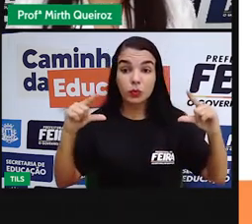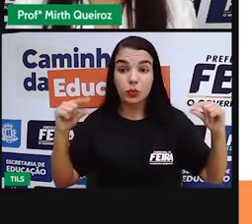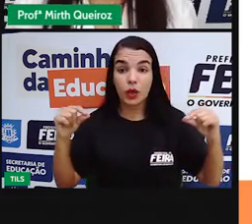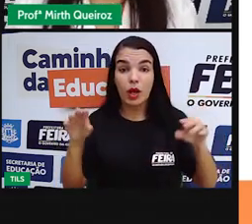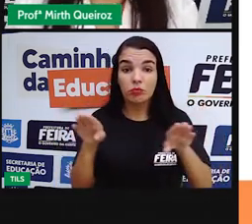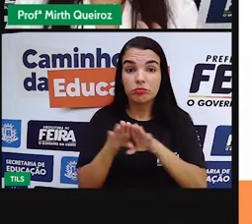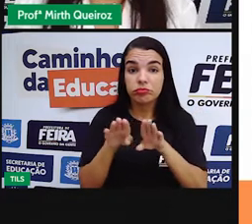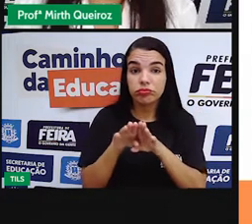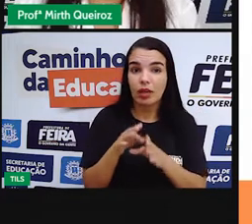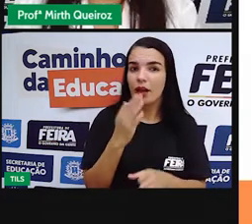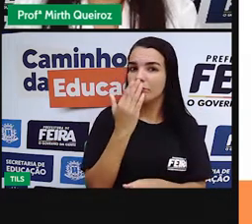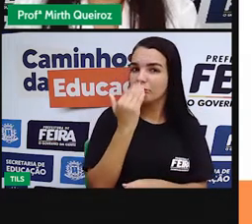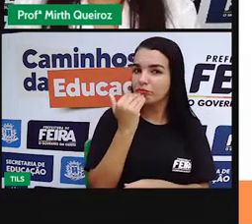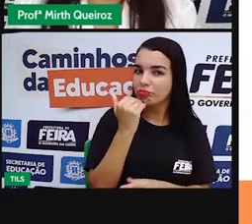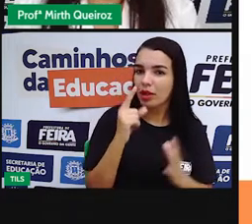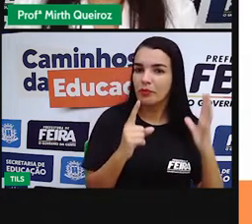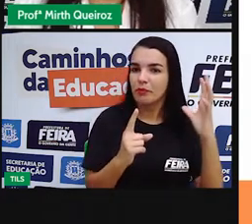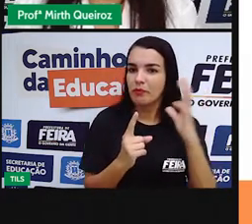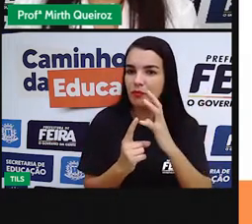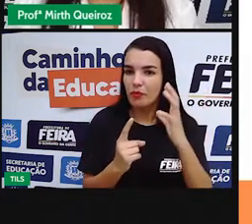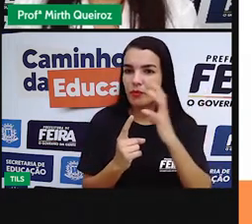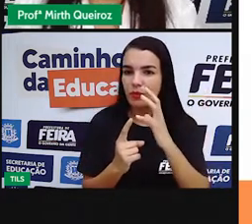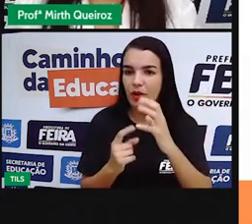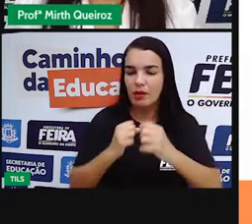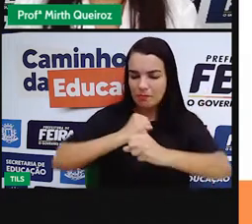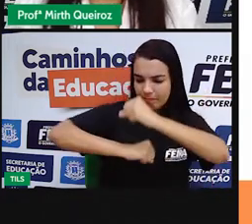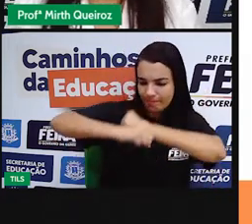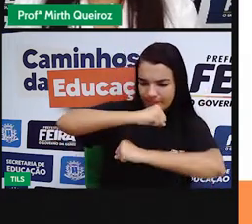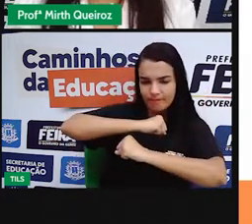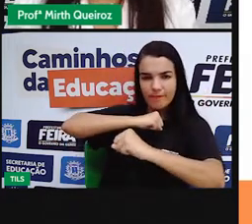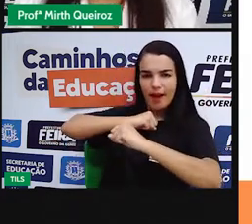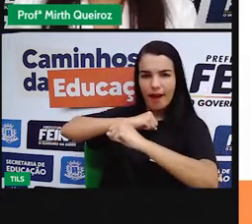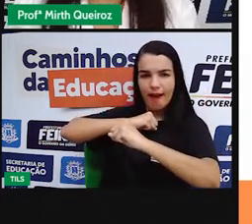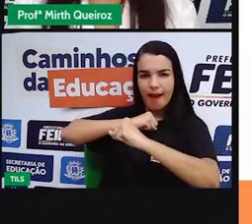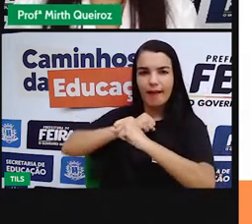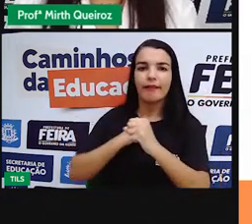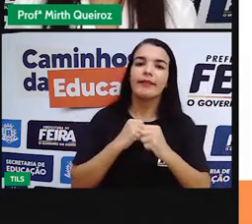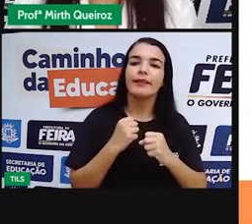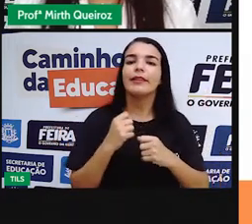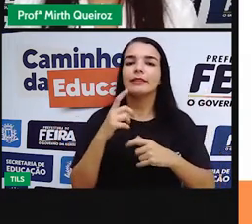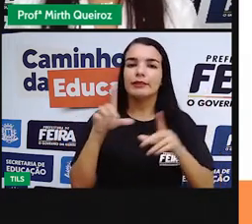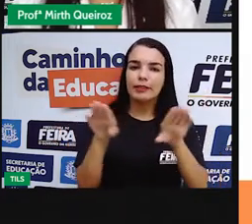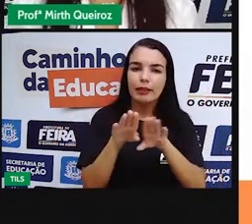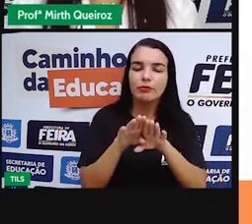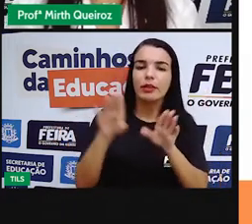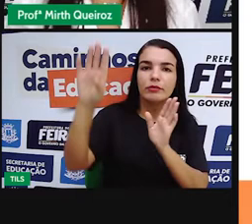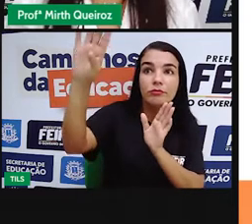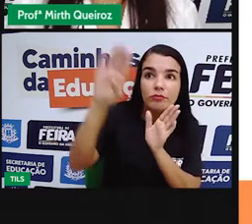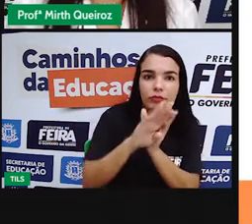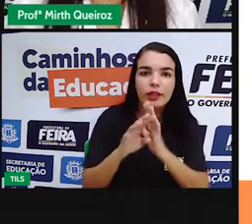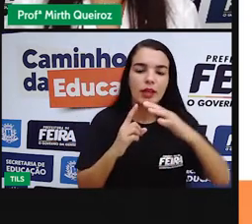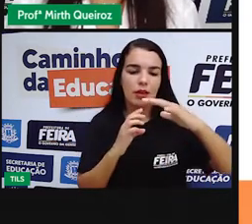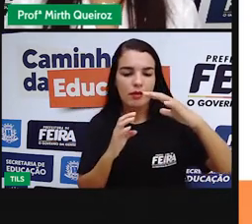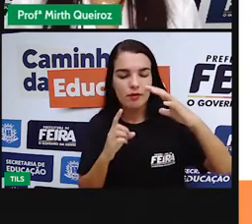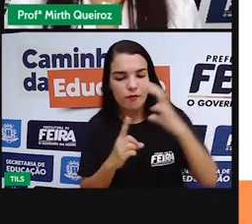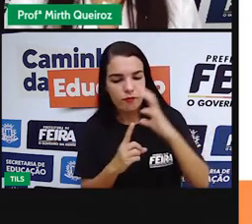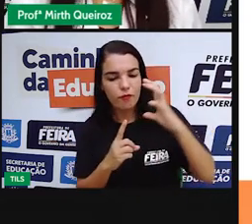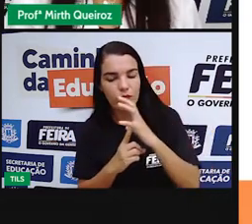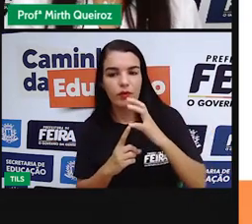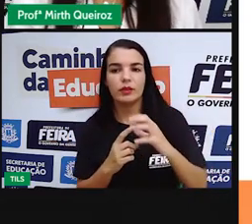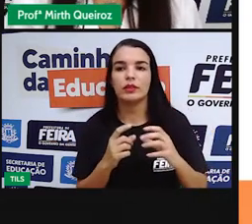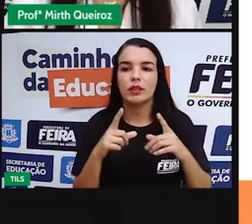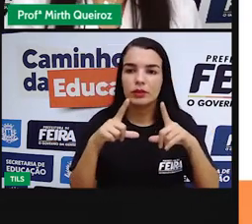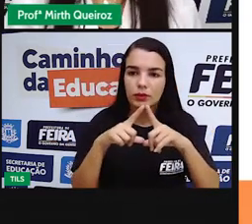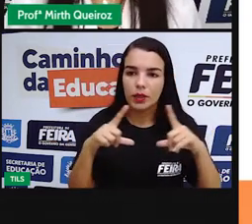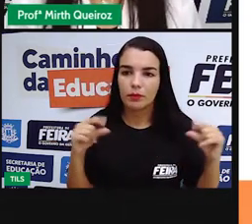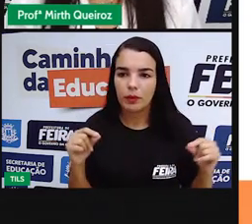os peixes crus. As artes marciais, né? O judô, o karatê, o jiu-jitsu, vindo aí do Japão. E